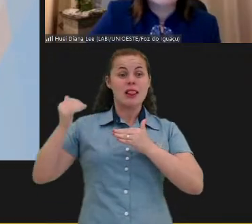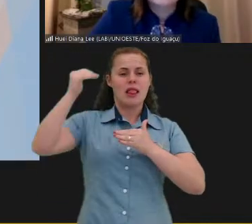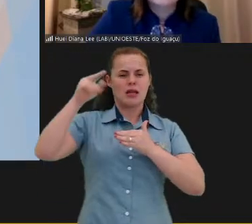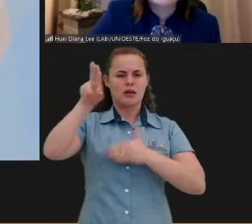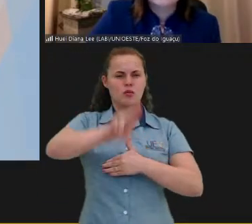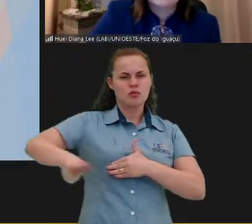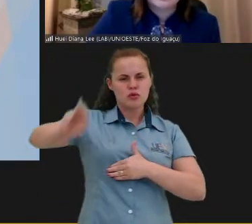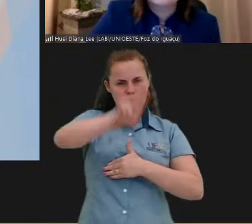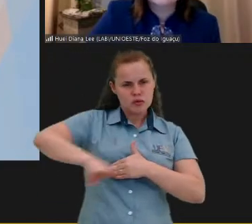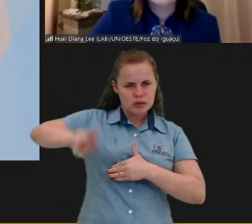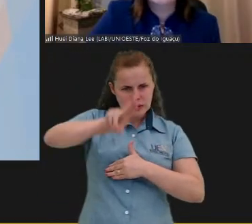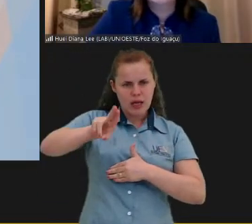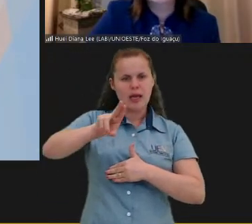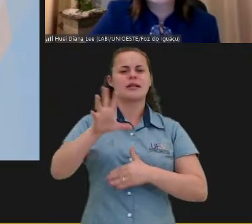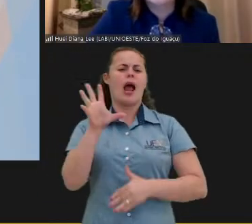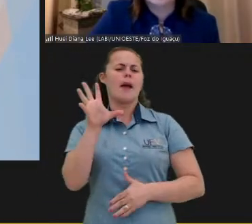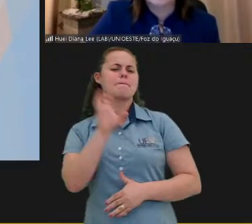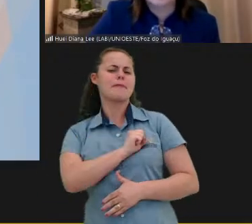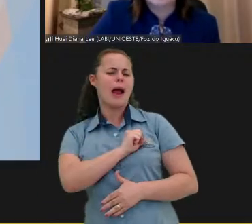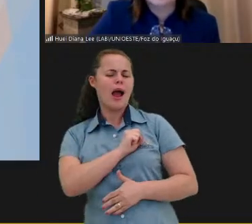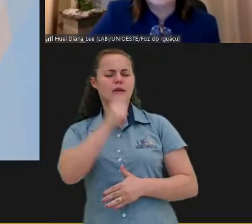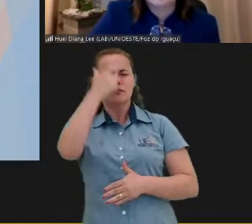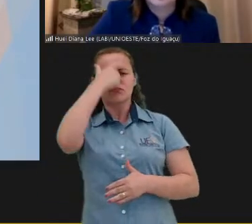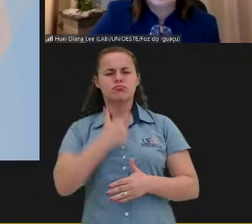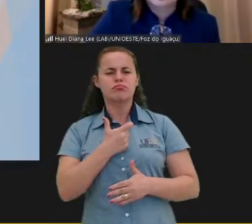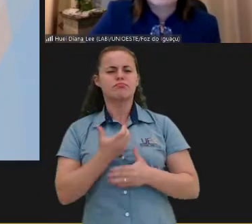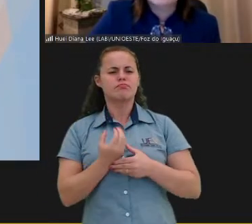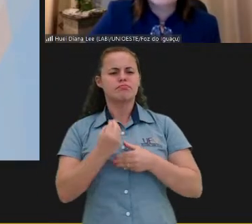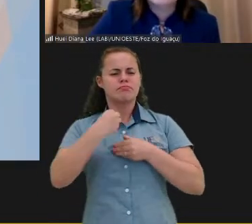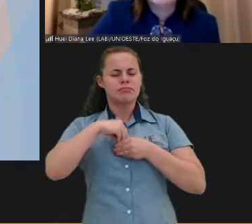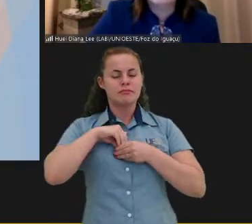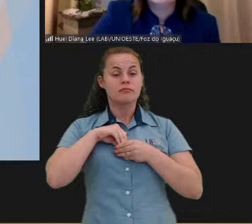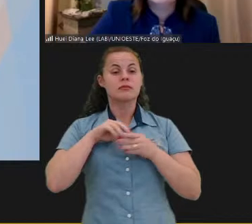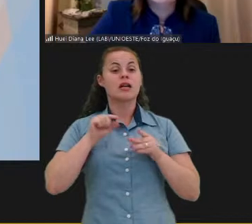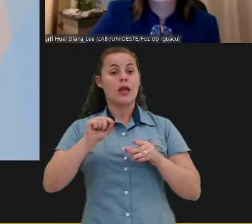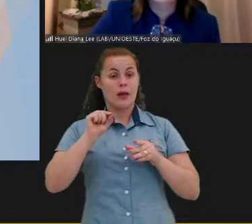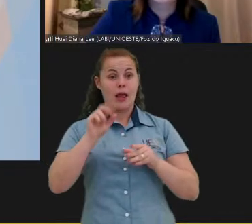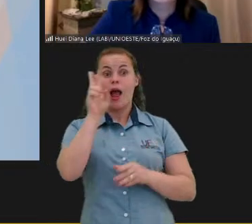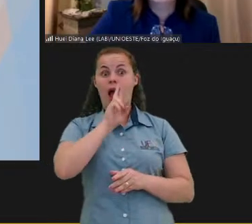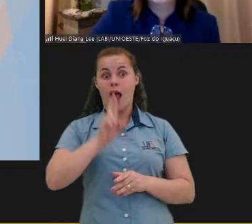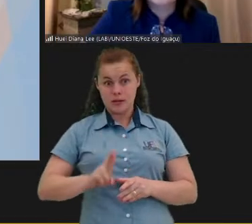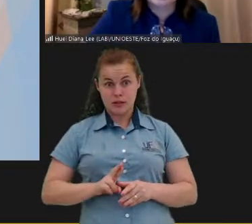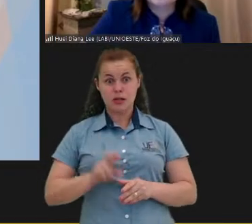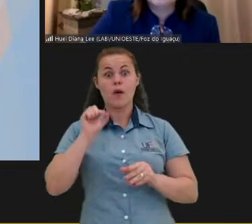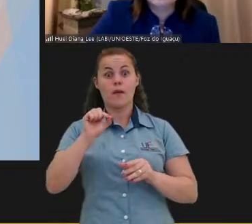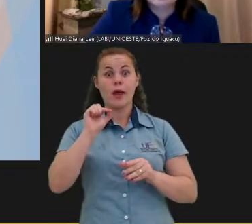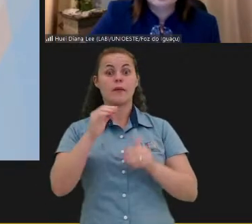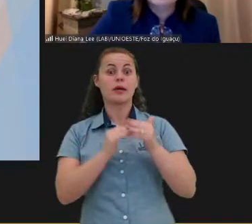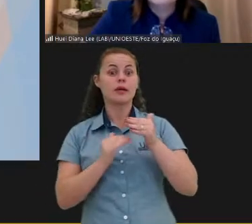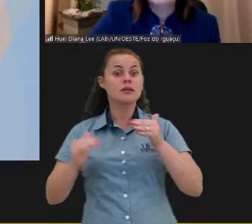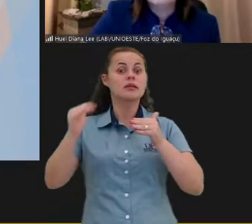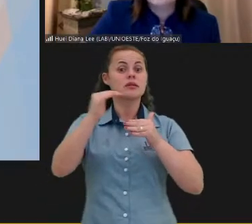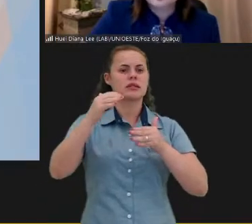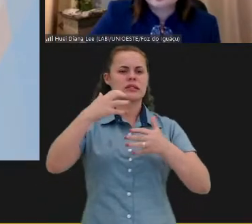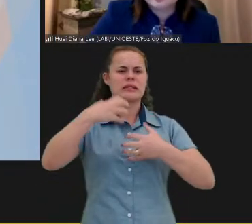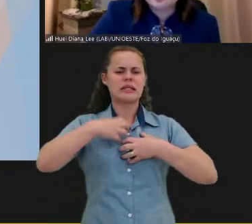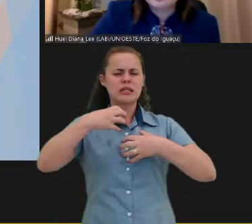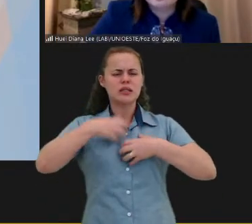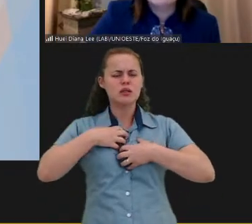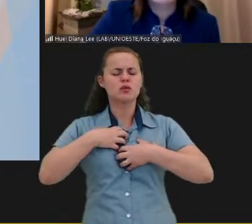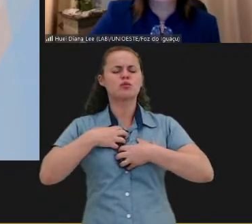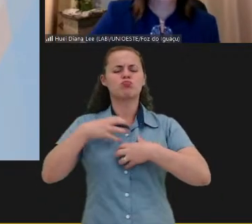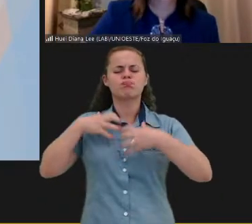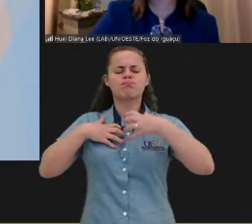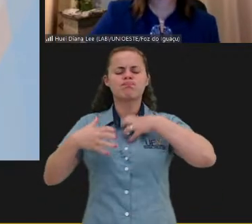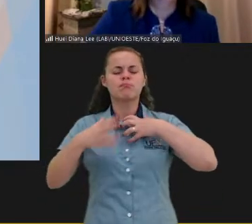utilidade, eles são amados por si mesmos. A razão é que, sobretudo os sentidos, nos faz conhecer